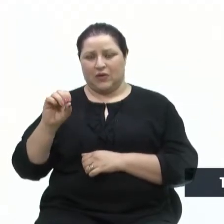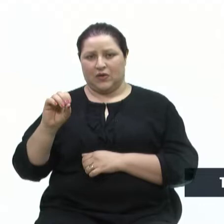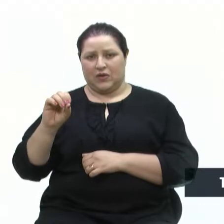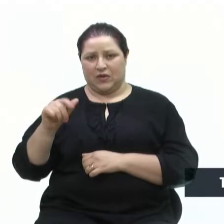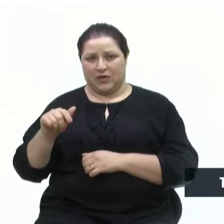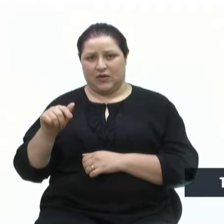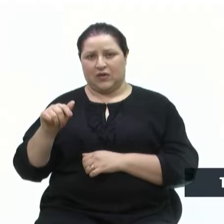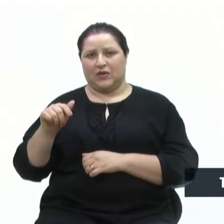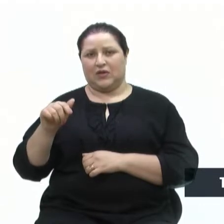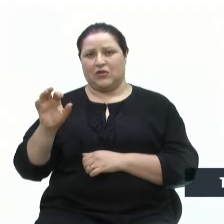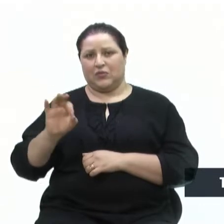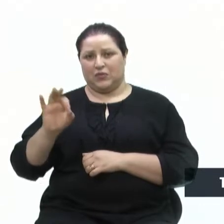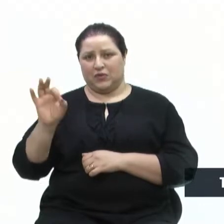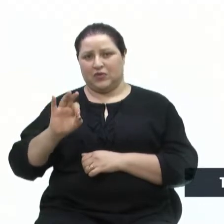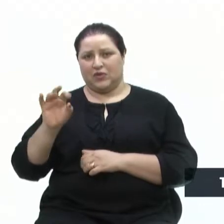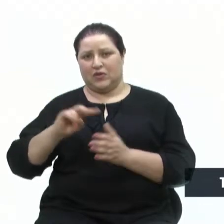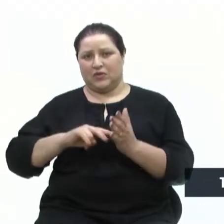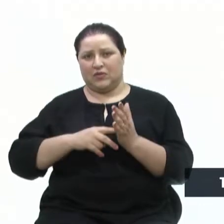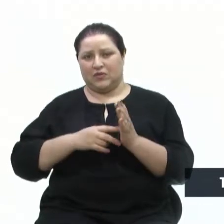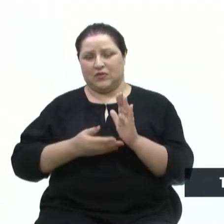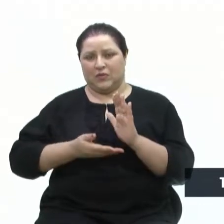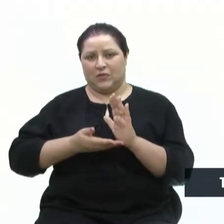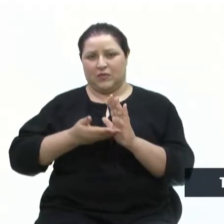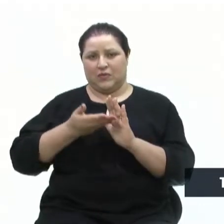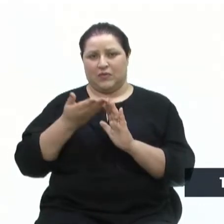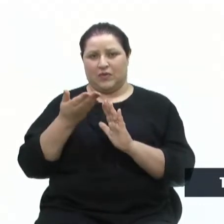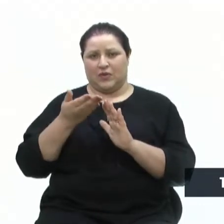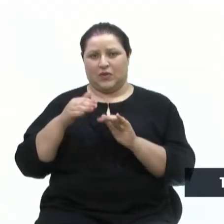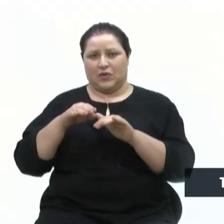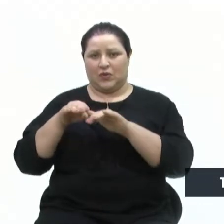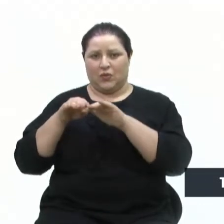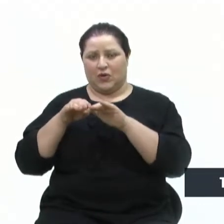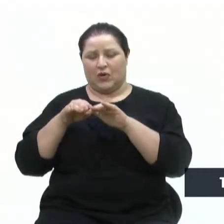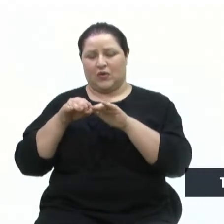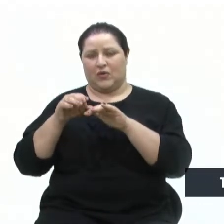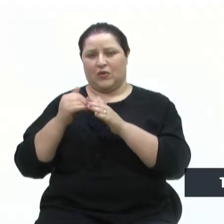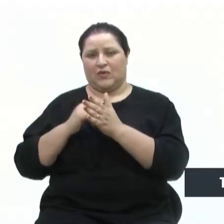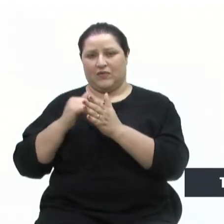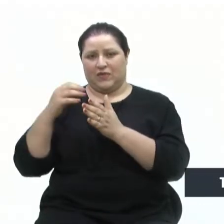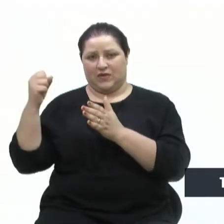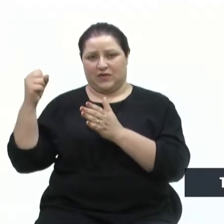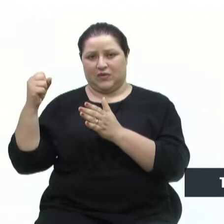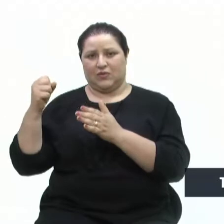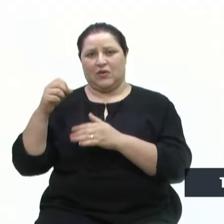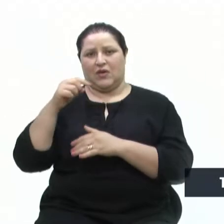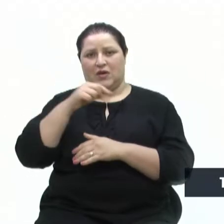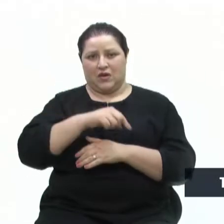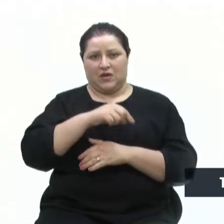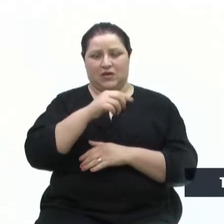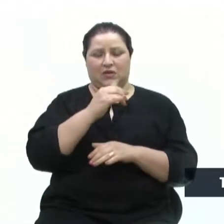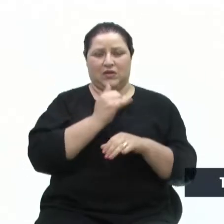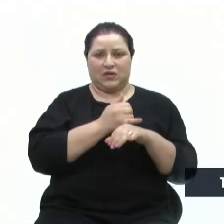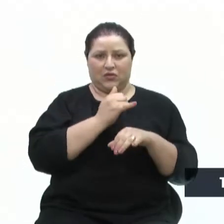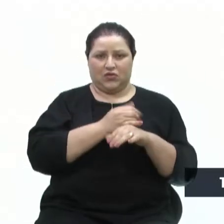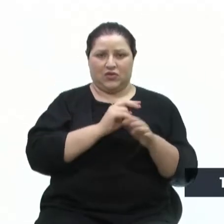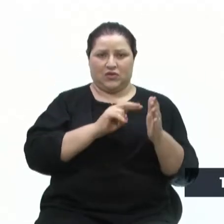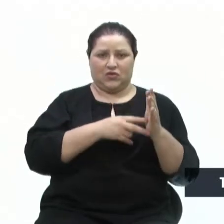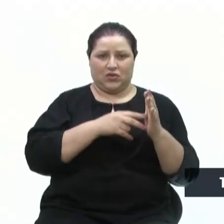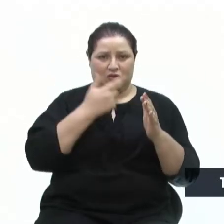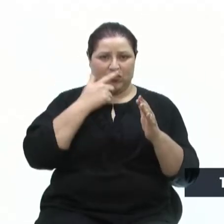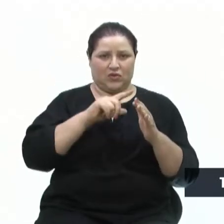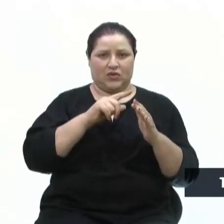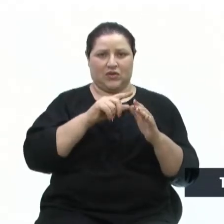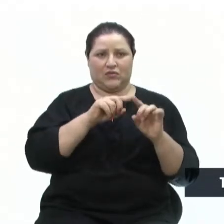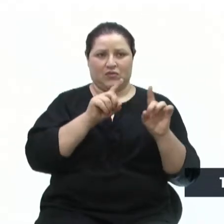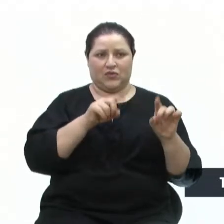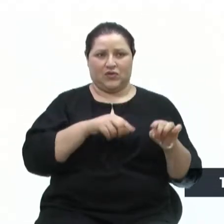infração acumulada este ano os metalúrgicos de Caxias conquistaram reajuste acima da inflação em Caxias do Sul